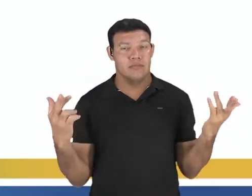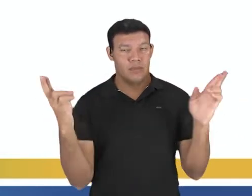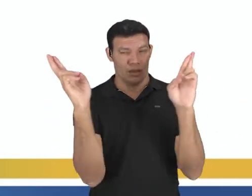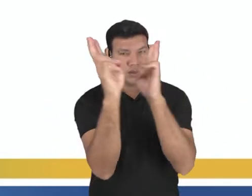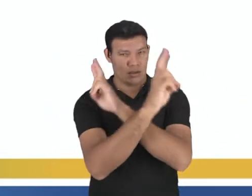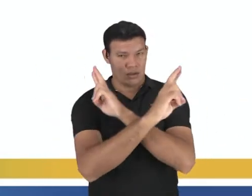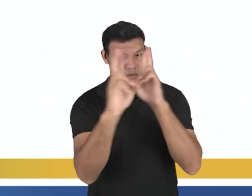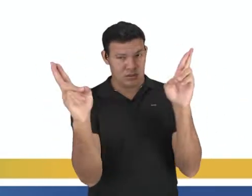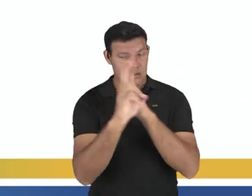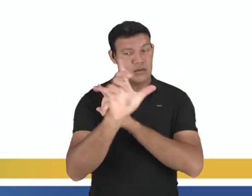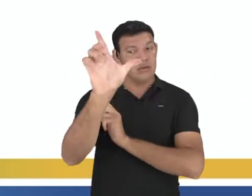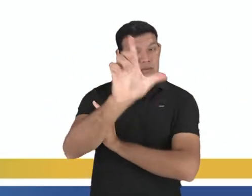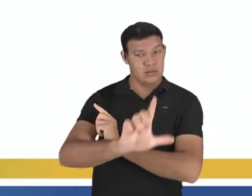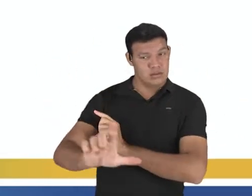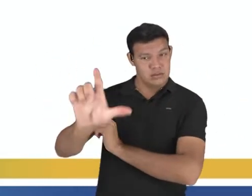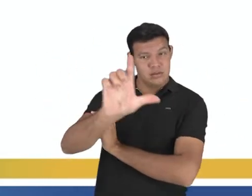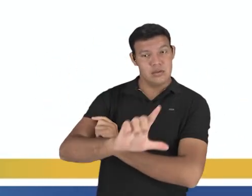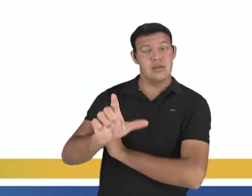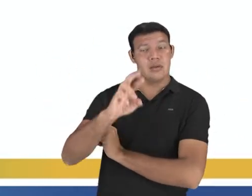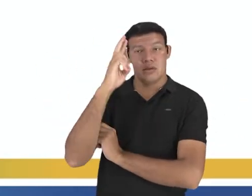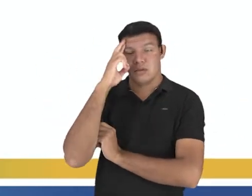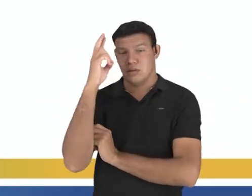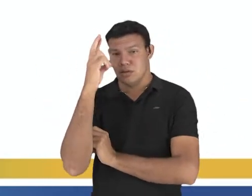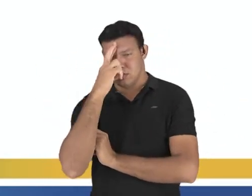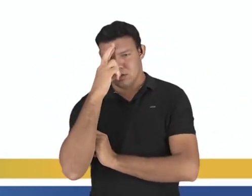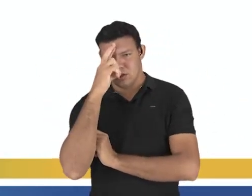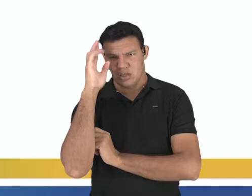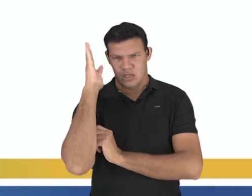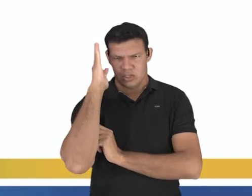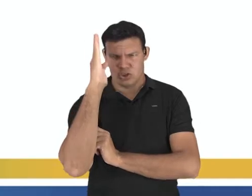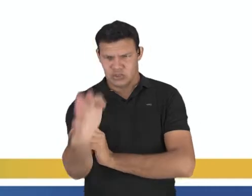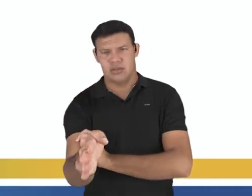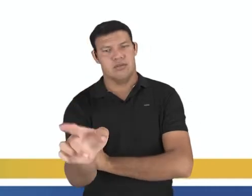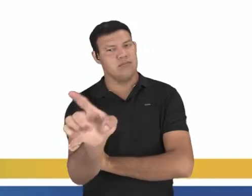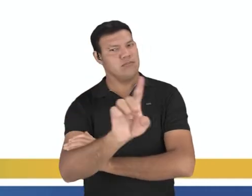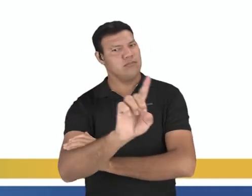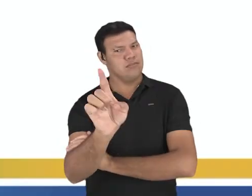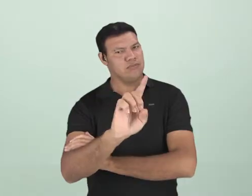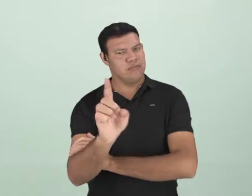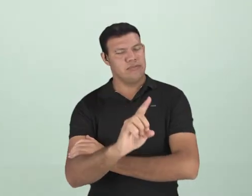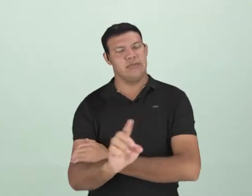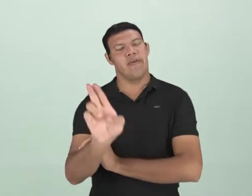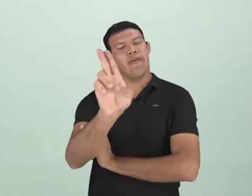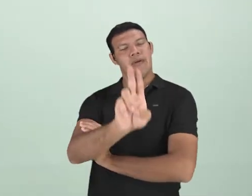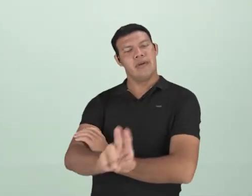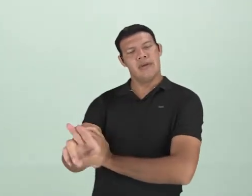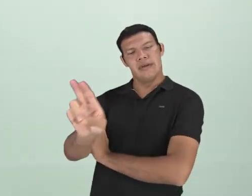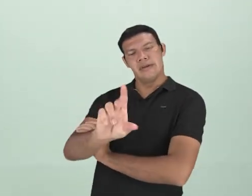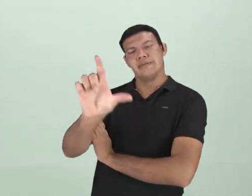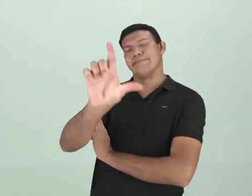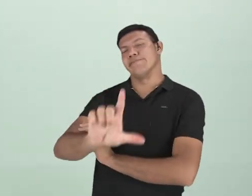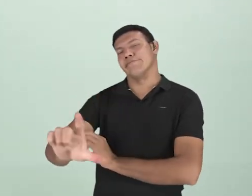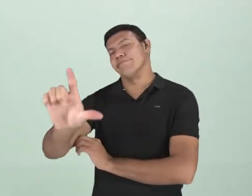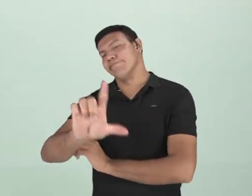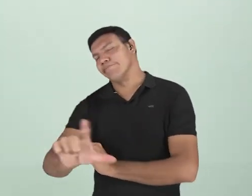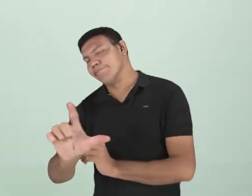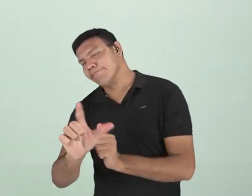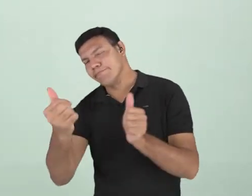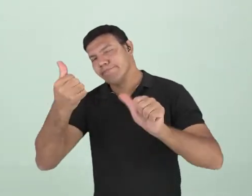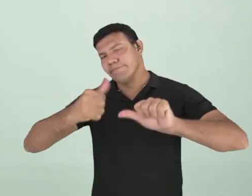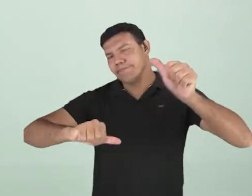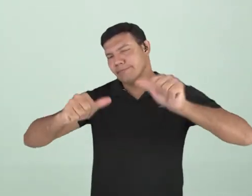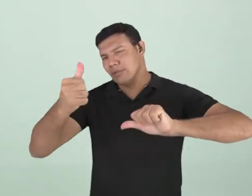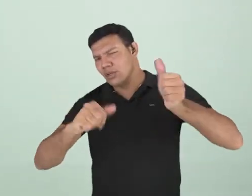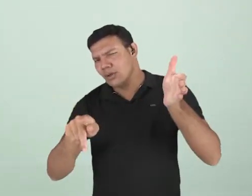relação entre a literatura e a história não é direta, né? Assim, eu vou usar a literatura para verificação